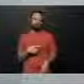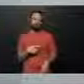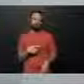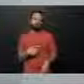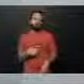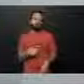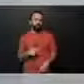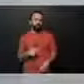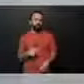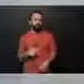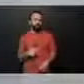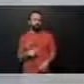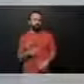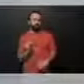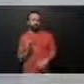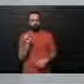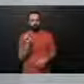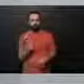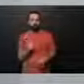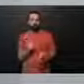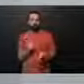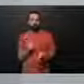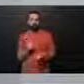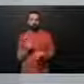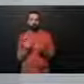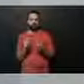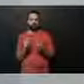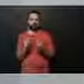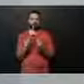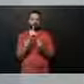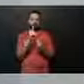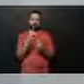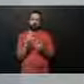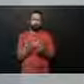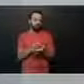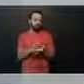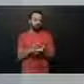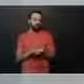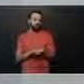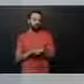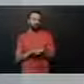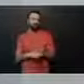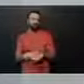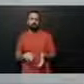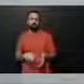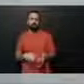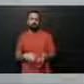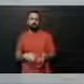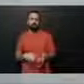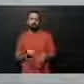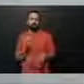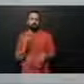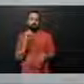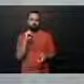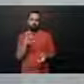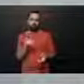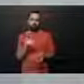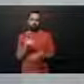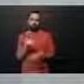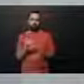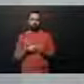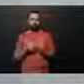número 709 quando eu separo em unidade, dezena e centena. O zero indica que eu não